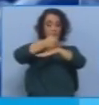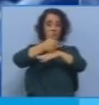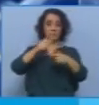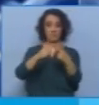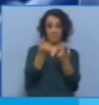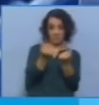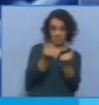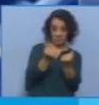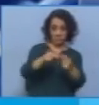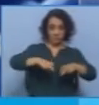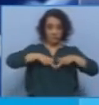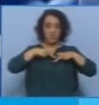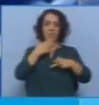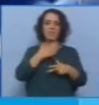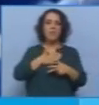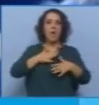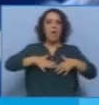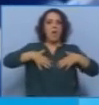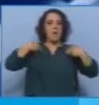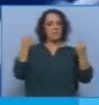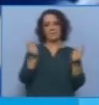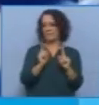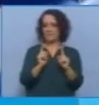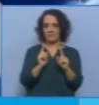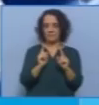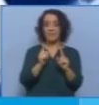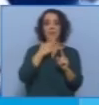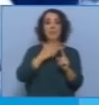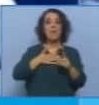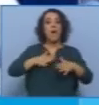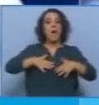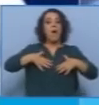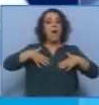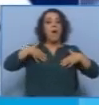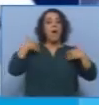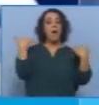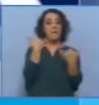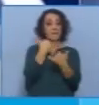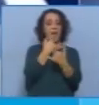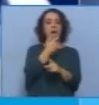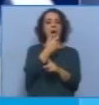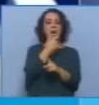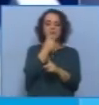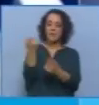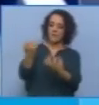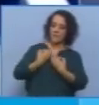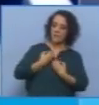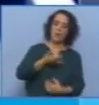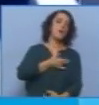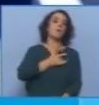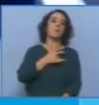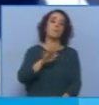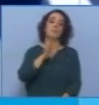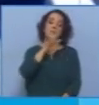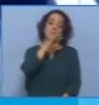que nos digam mal não nos alimenta. O que nos alimenta realmente é sabermos que somos amados por quem nós realmente somos. Mas infelizmente não temos uma